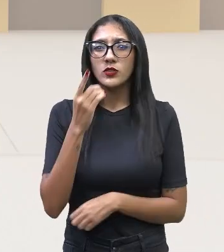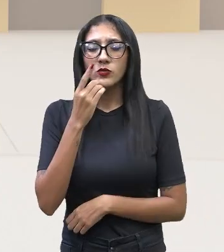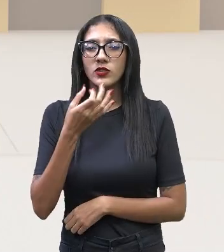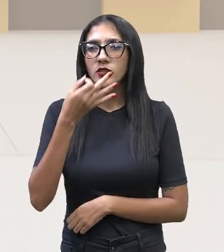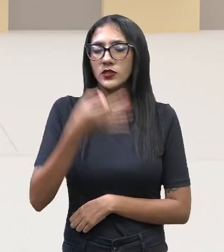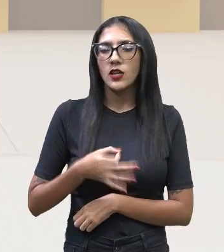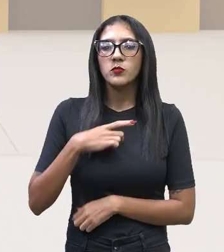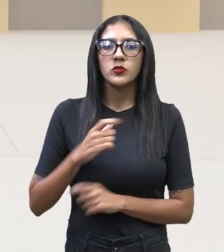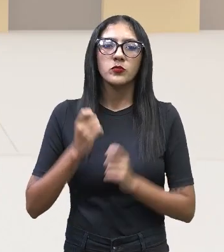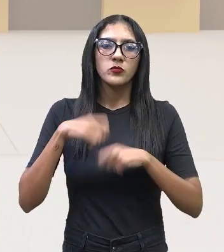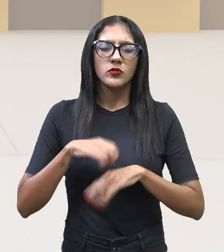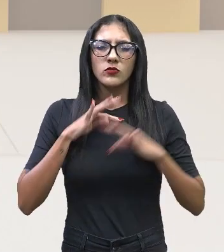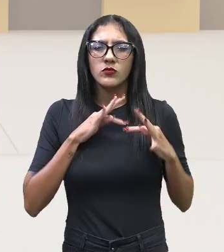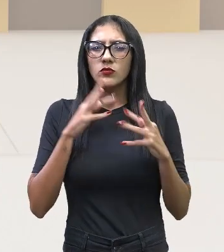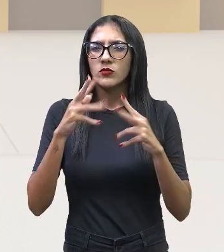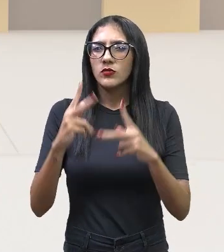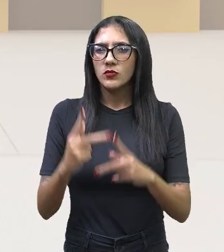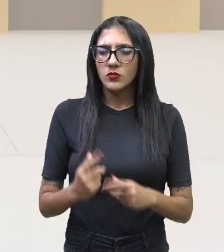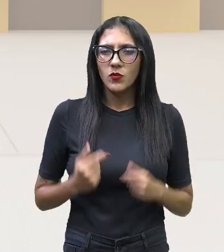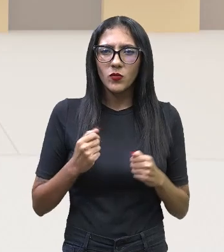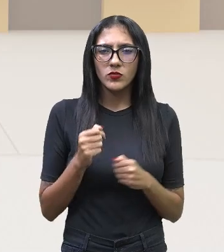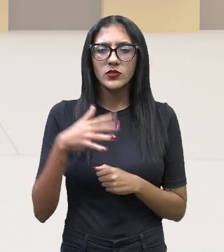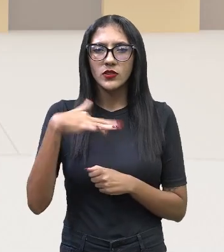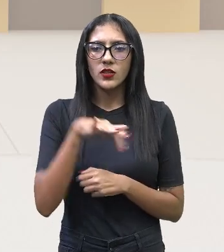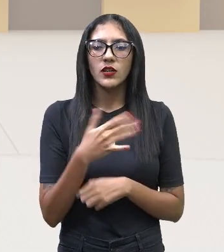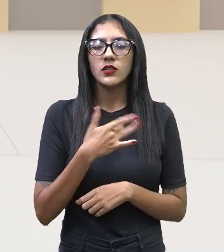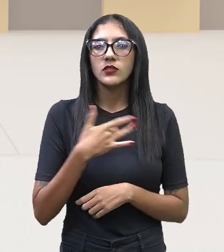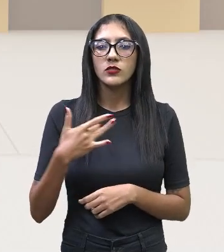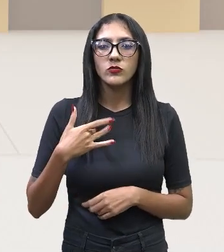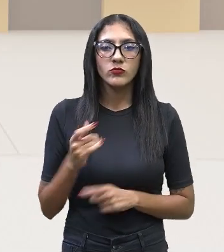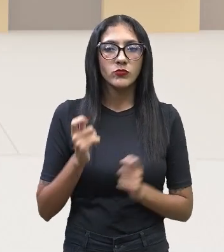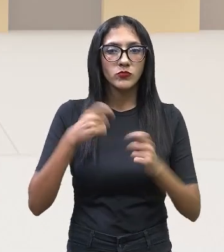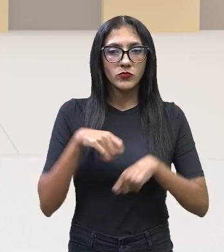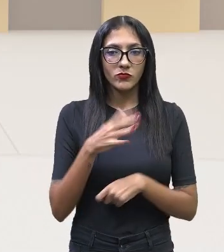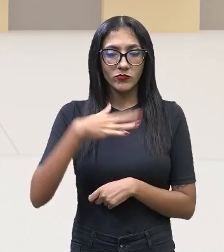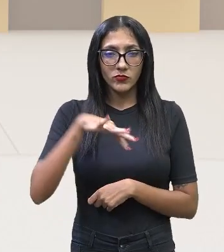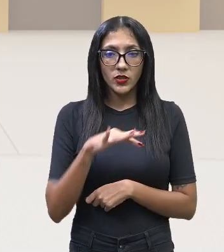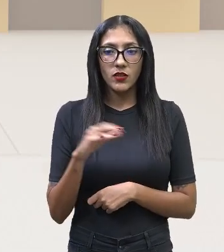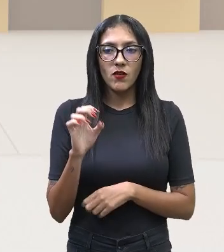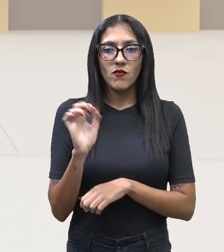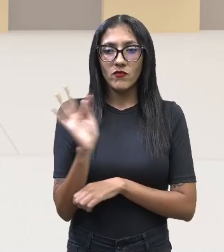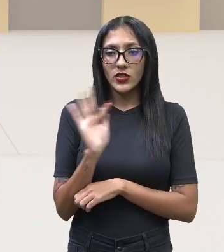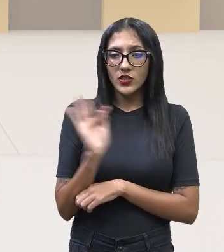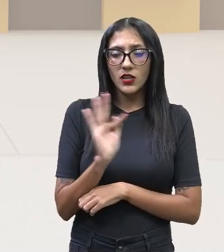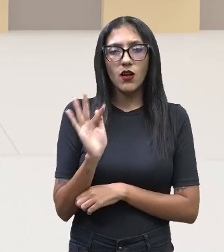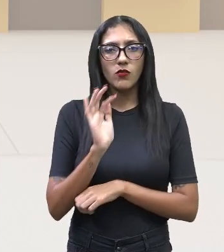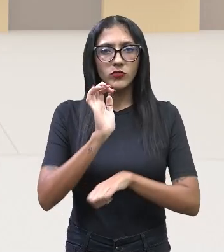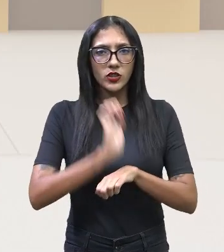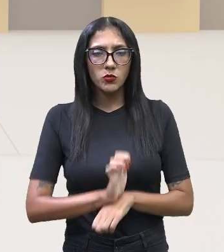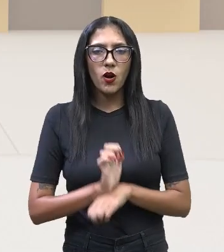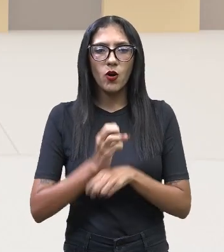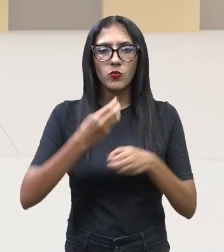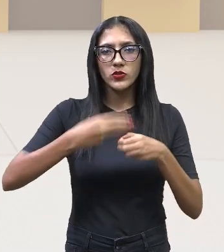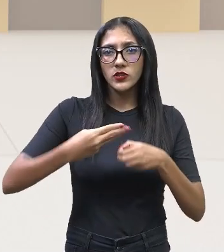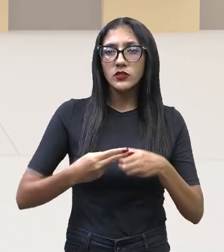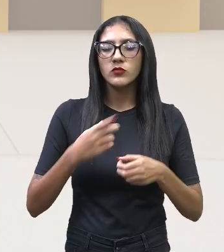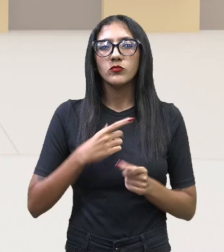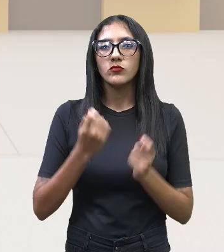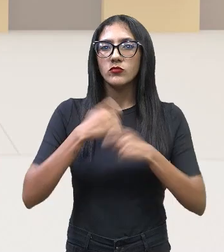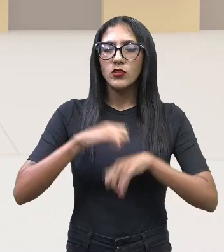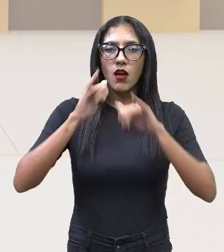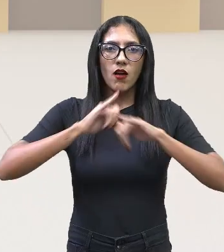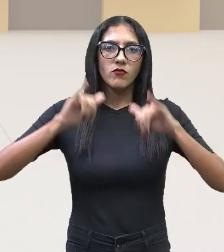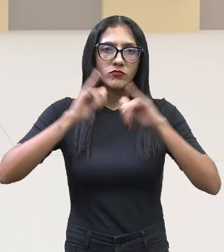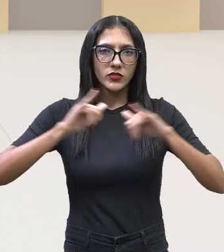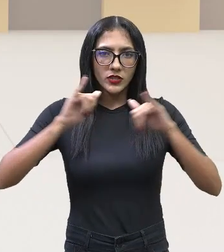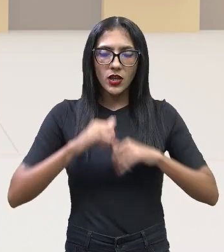para que todas as redes de saúde federal, estadual e municipal possam alertar